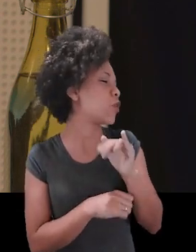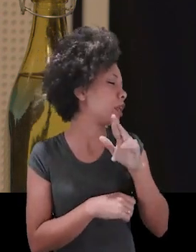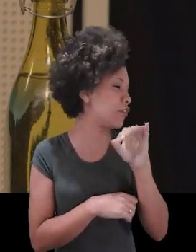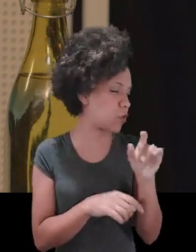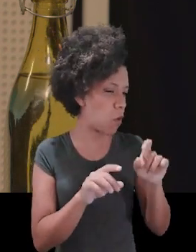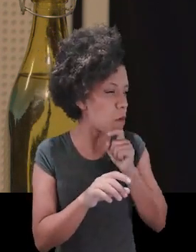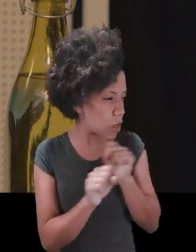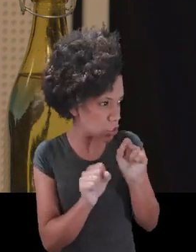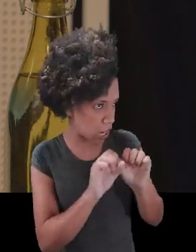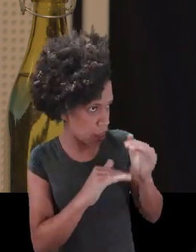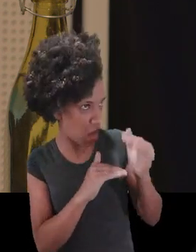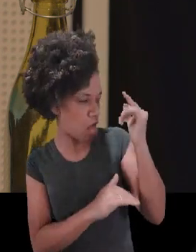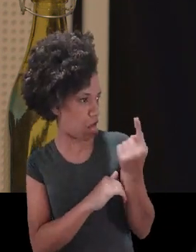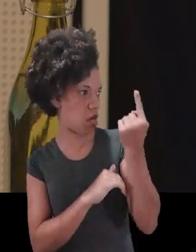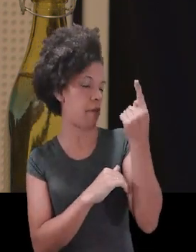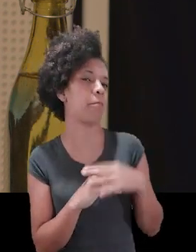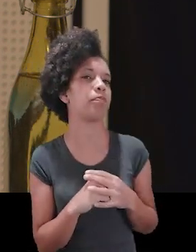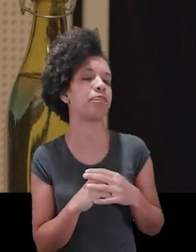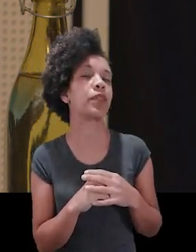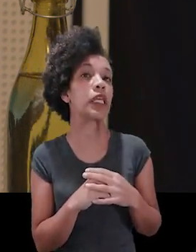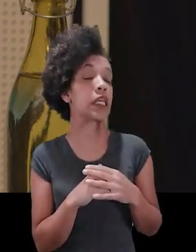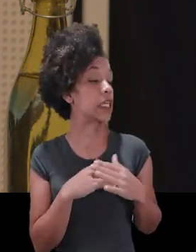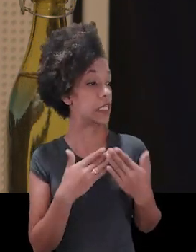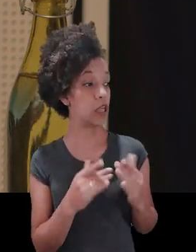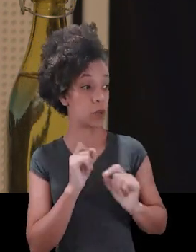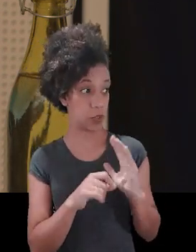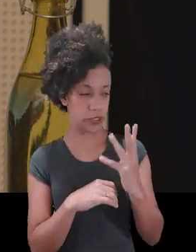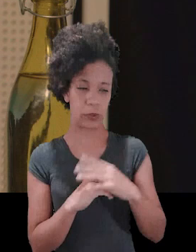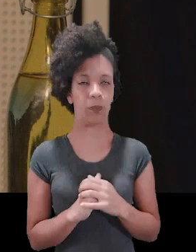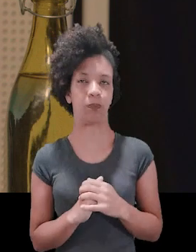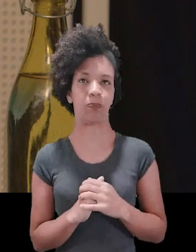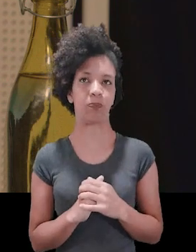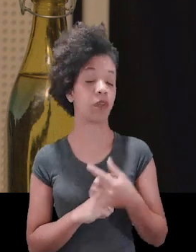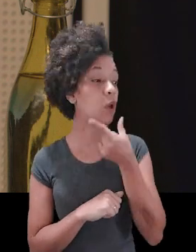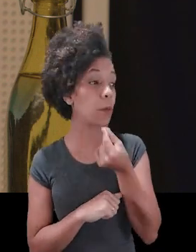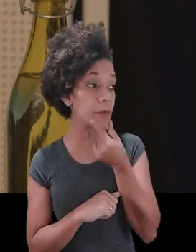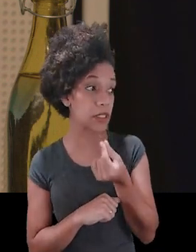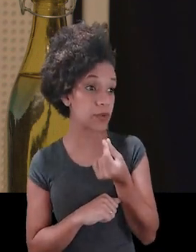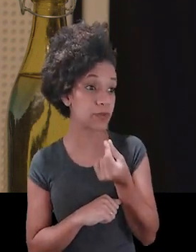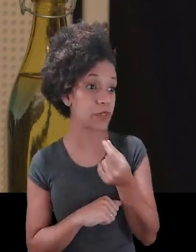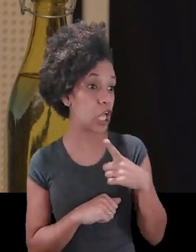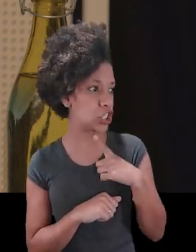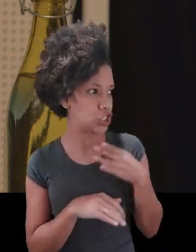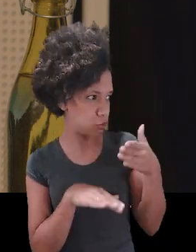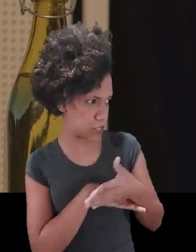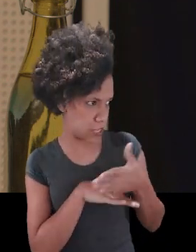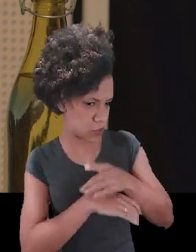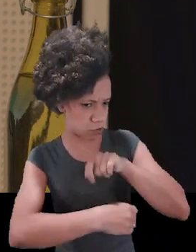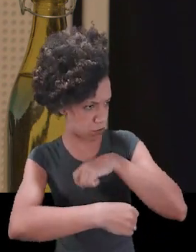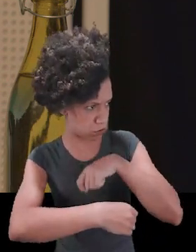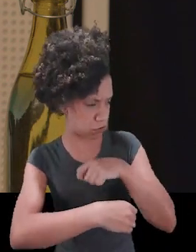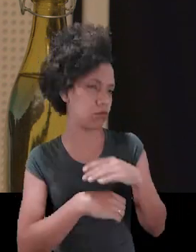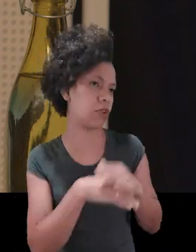de mercado grandão no meu quarto era assim frigorífico usam é o mulher aí Esses moleque eles tinham acesso ao